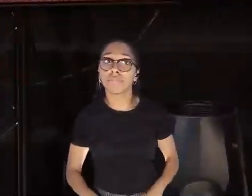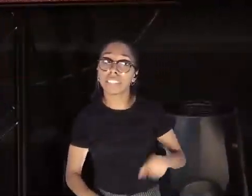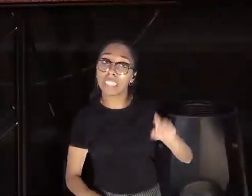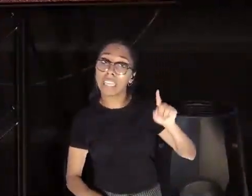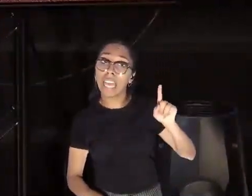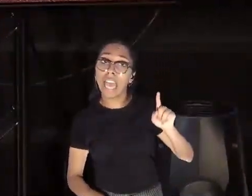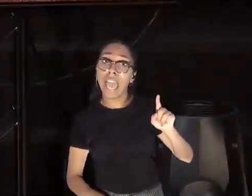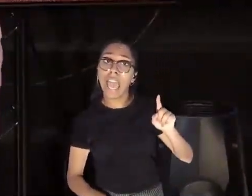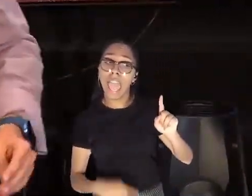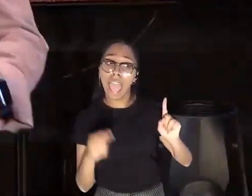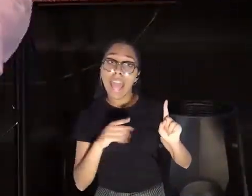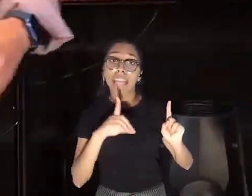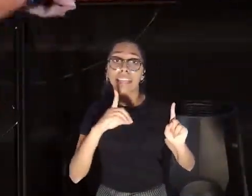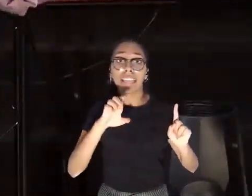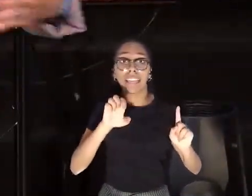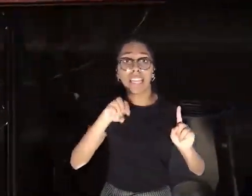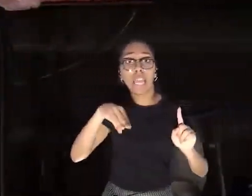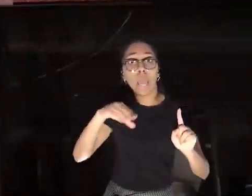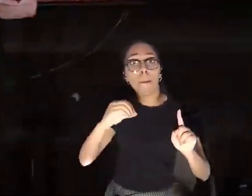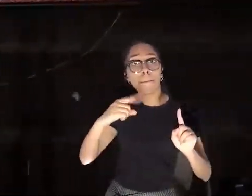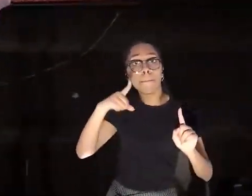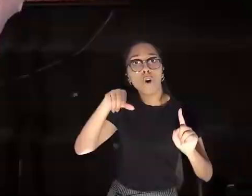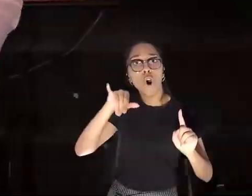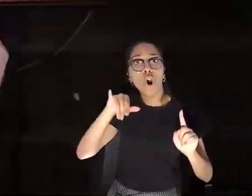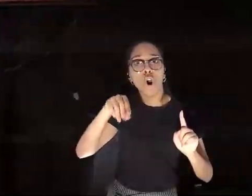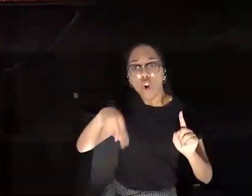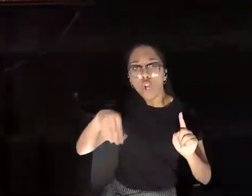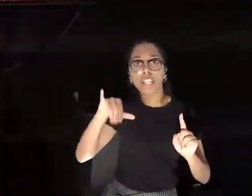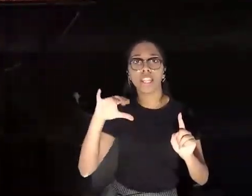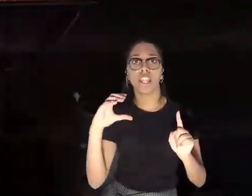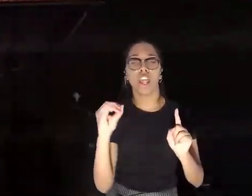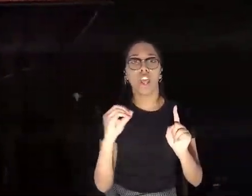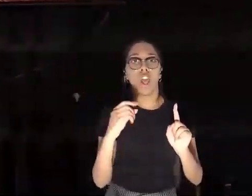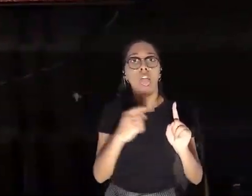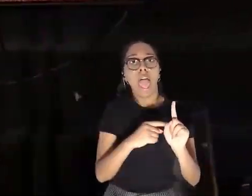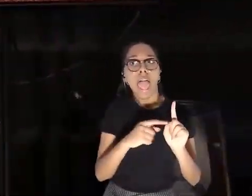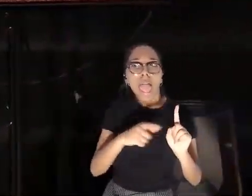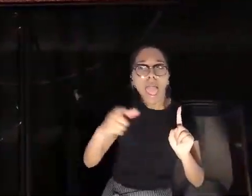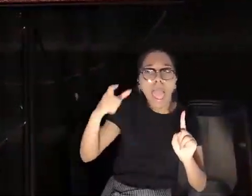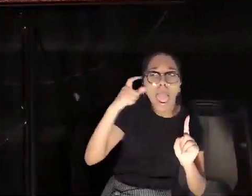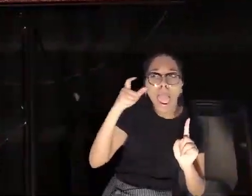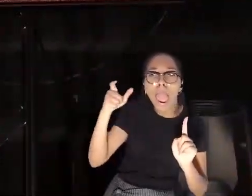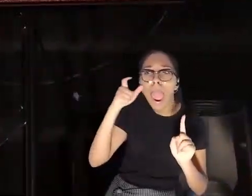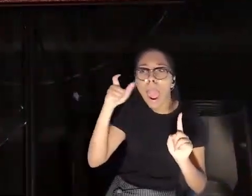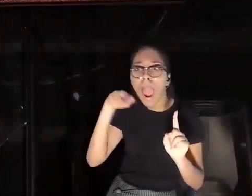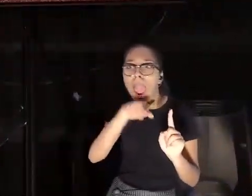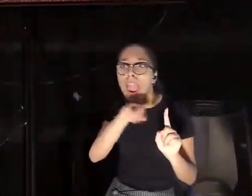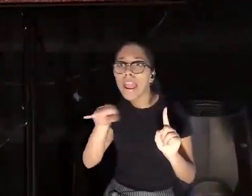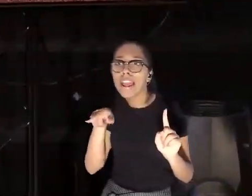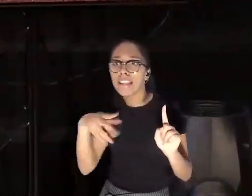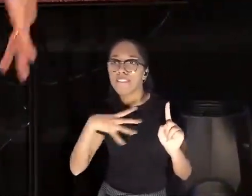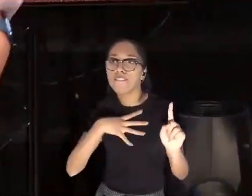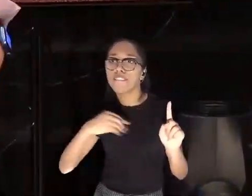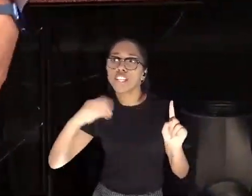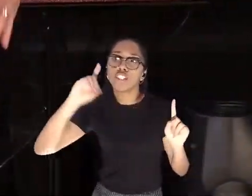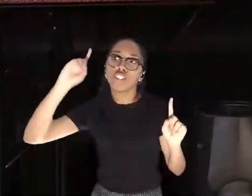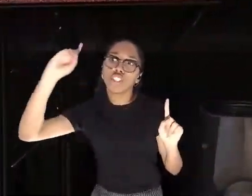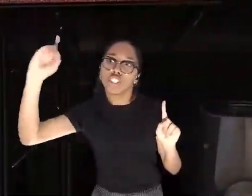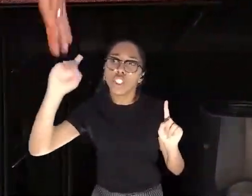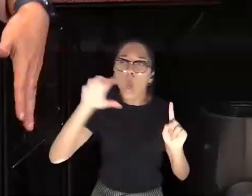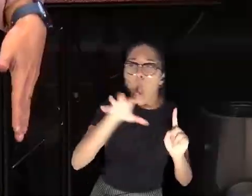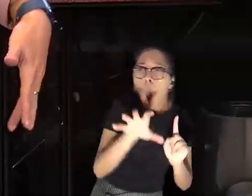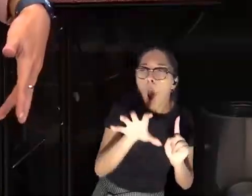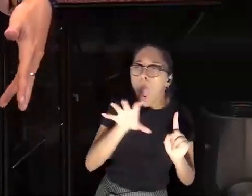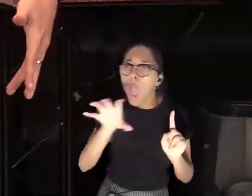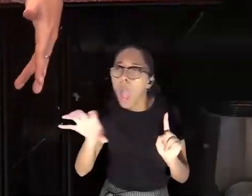olha para aquela cruz e sabe que a forma como Deus me amou, Deus nunca o amou, então ele vai trabalhar. Mas o que ele é? Ele é uma porcaria, ele é